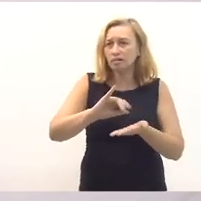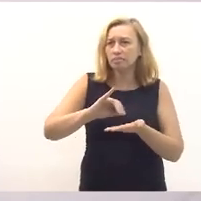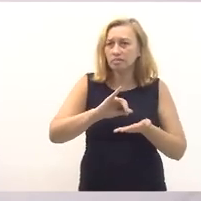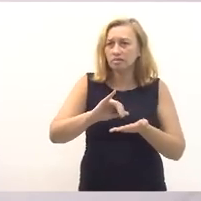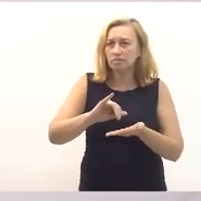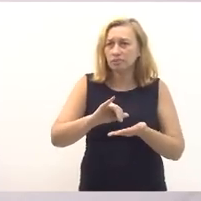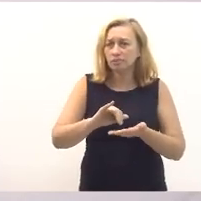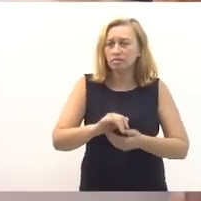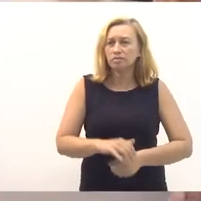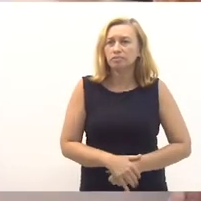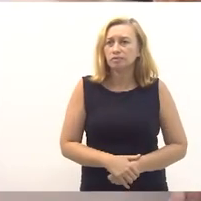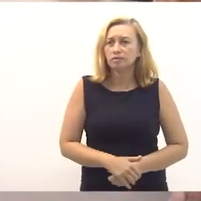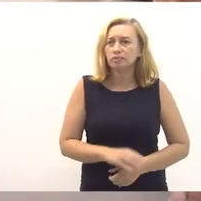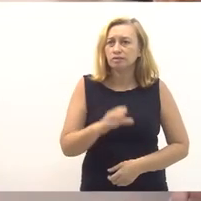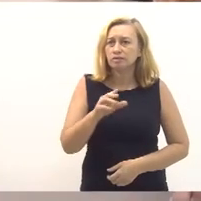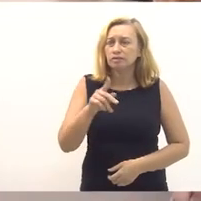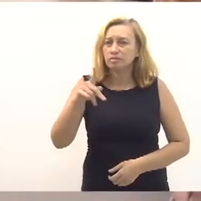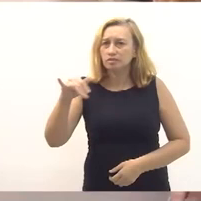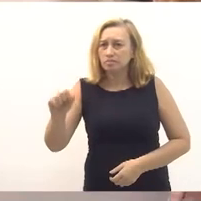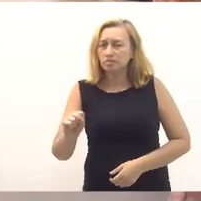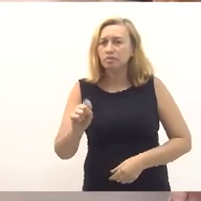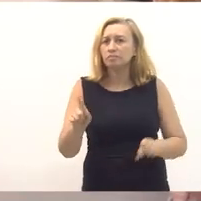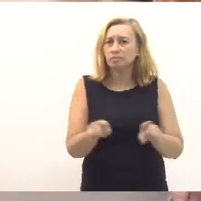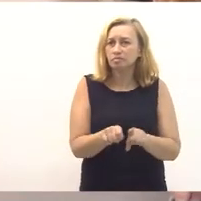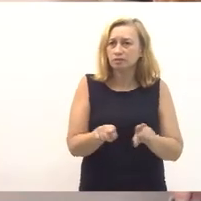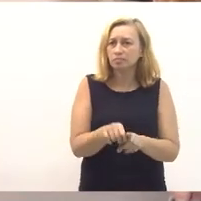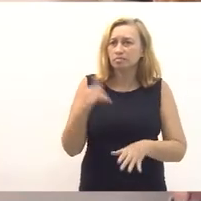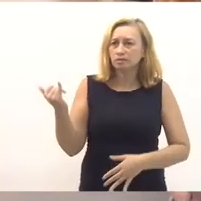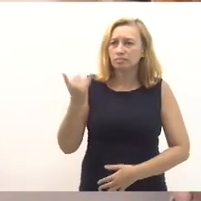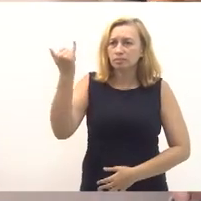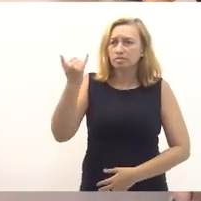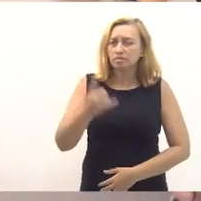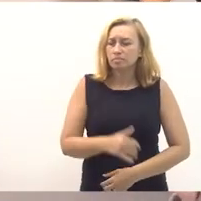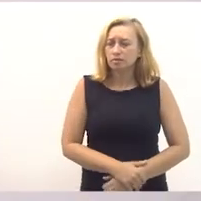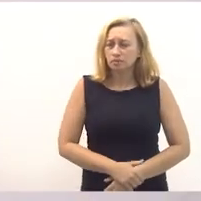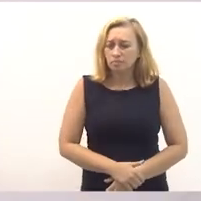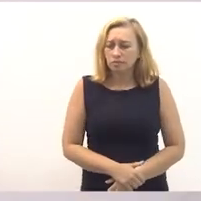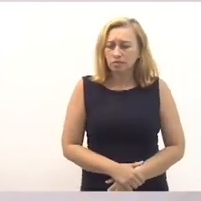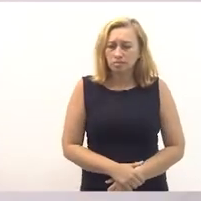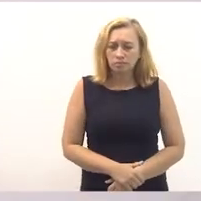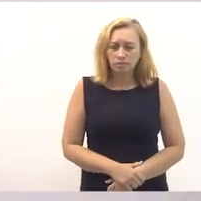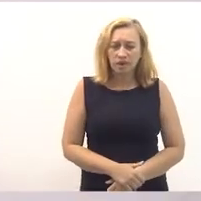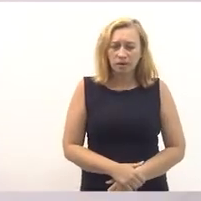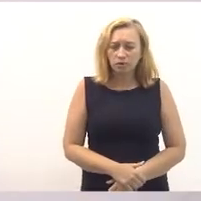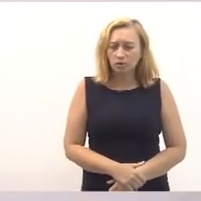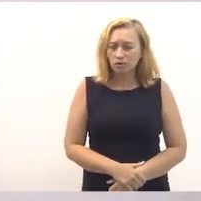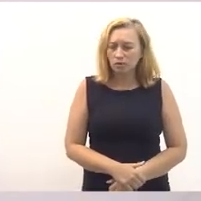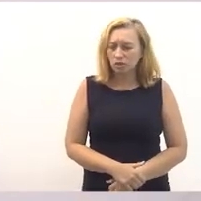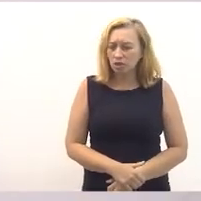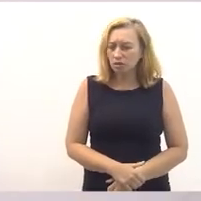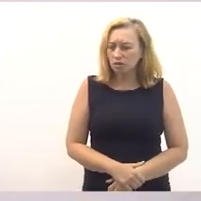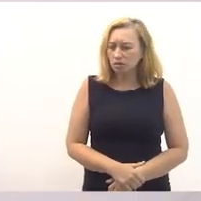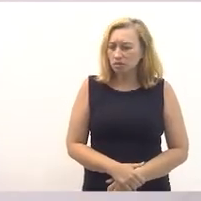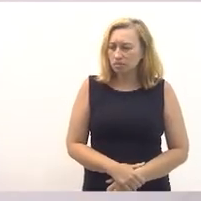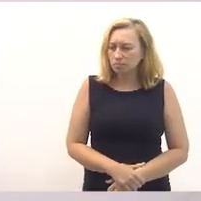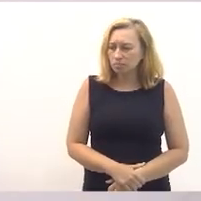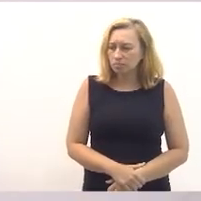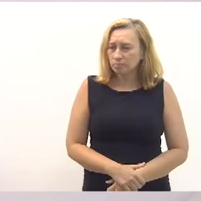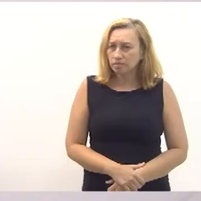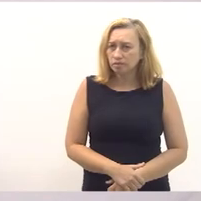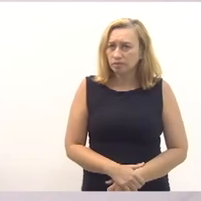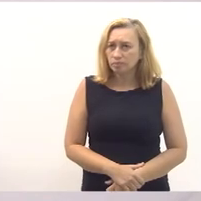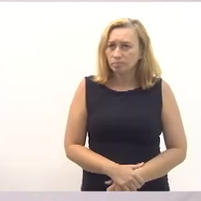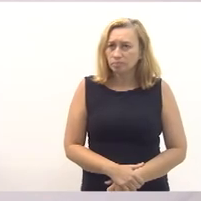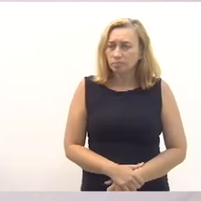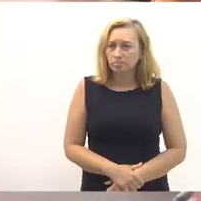amor que eu te falar dos cieps importantes Quantas horas dá se Ribeiro sim sim claro mas é o nosso foco né a gente tá